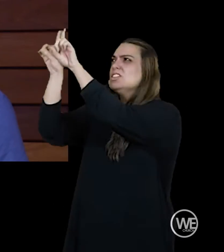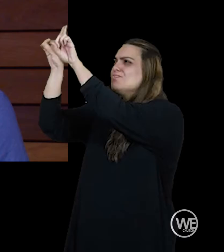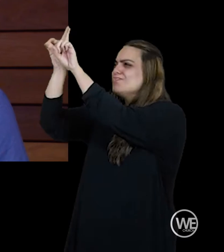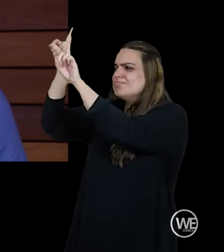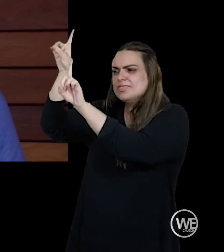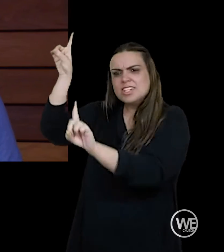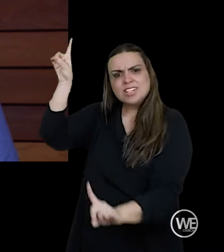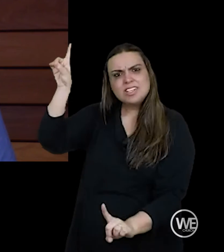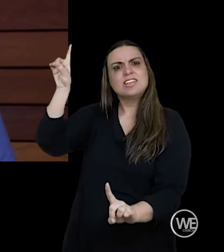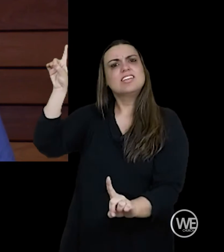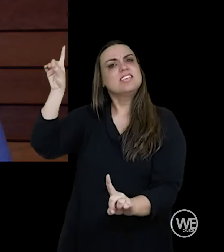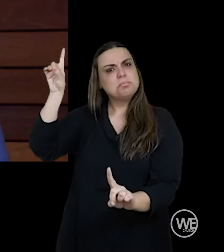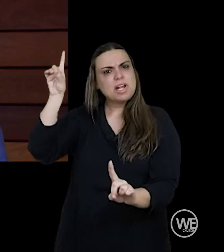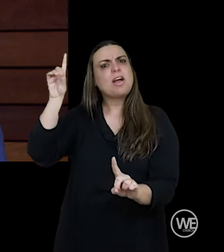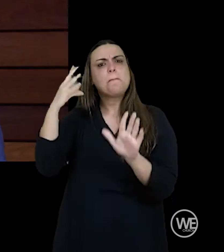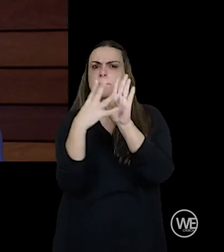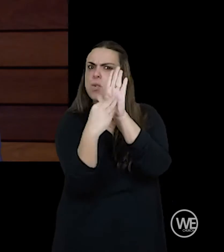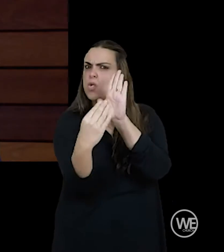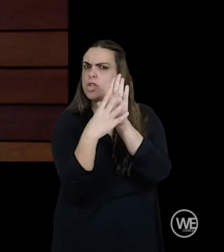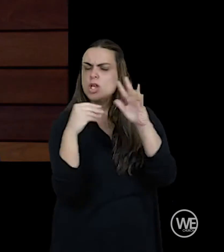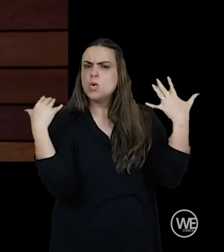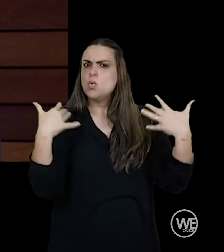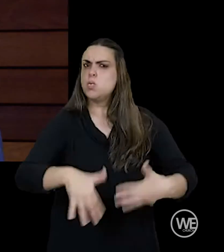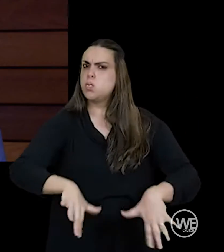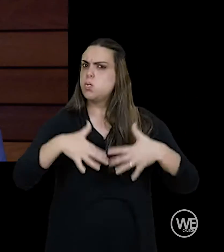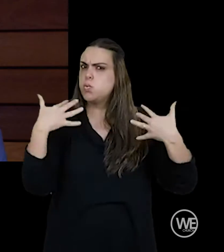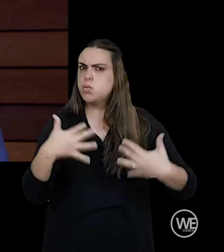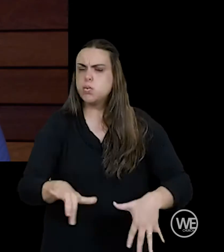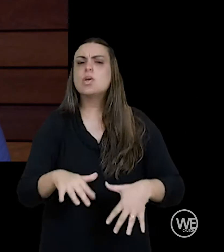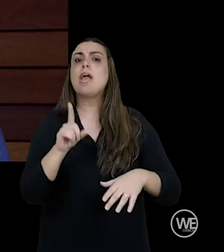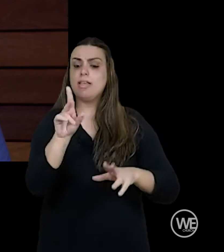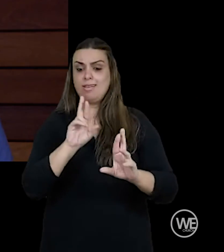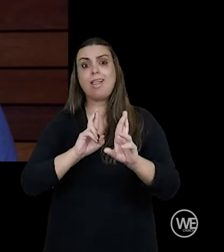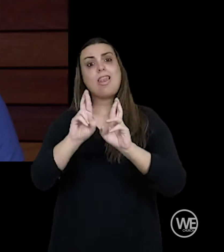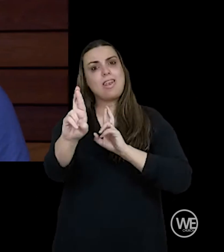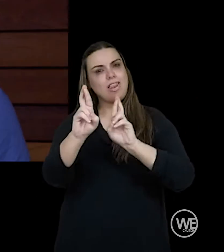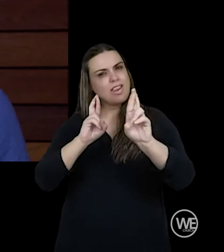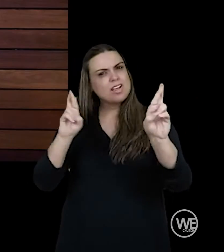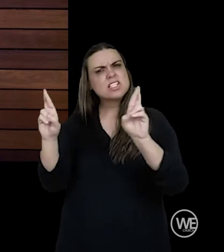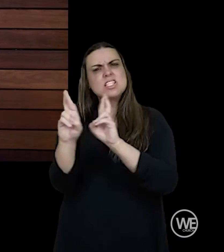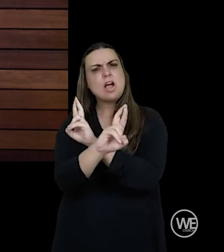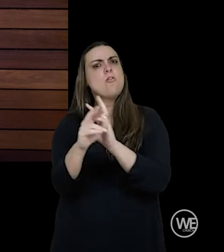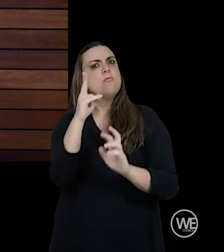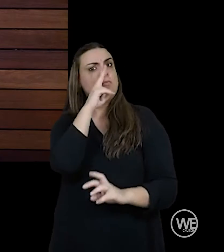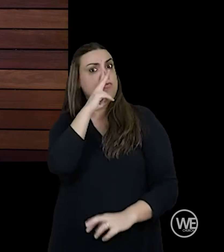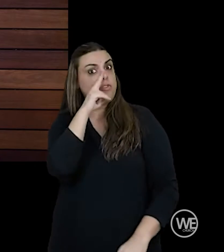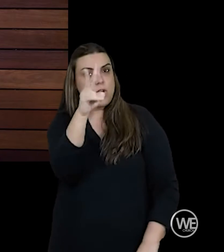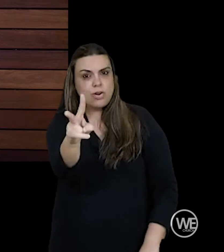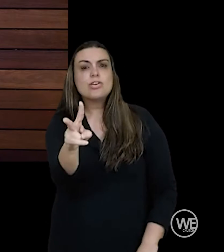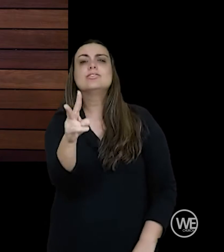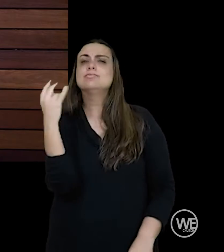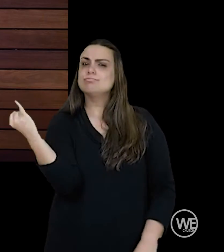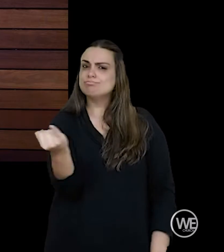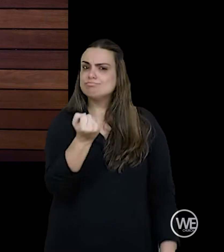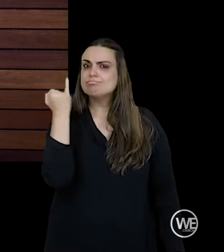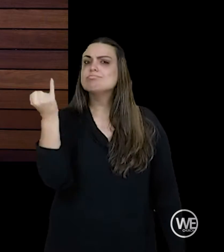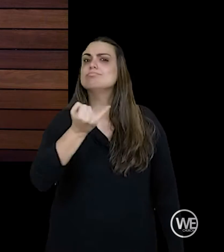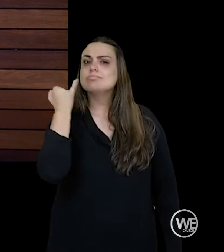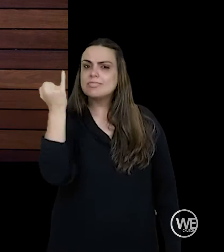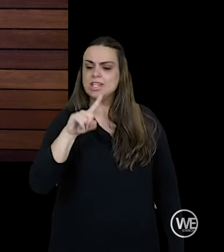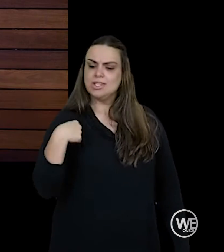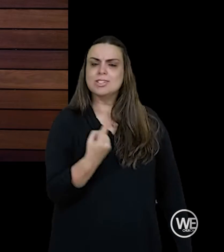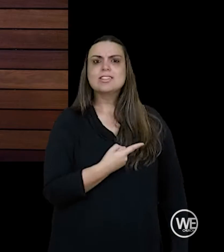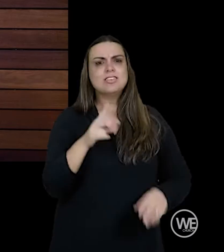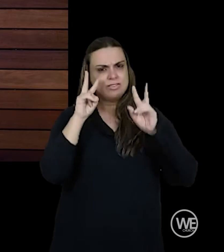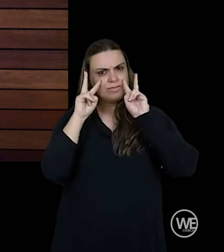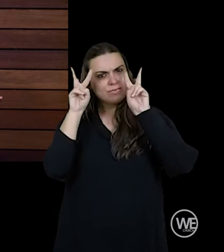exemplo, né? Então tem uma relação muito forte agora, e é importante, a gente está vendo